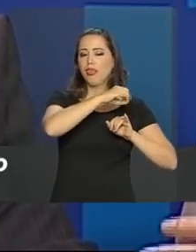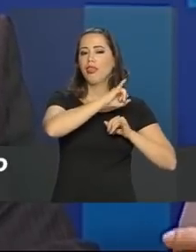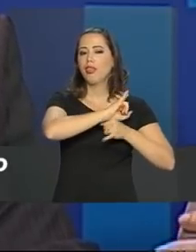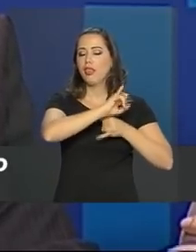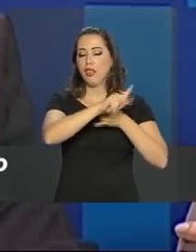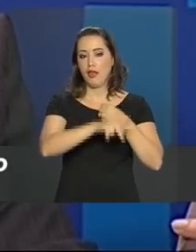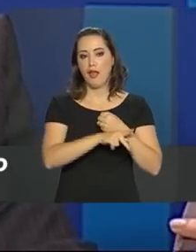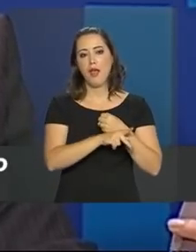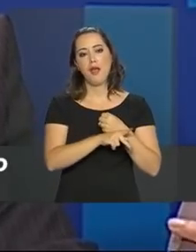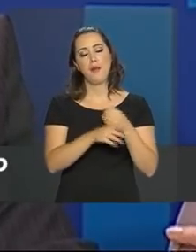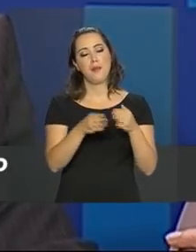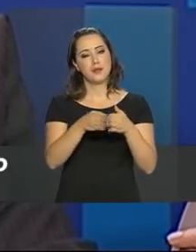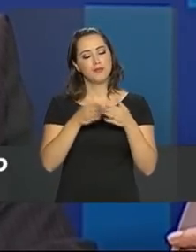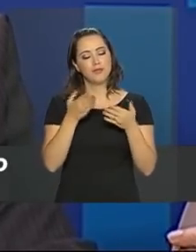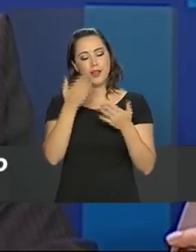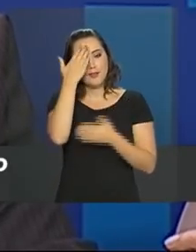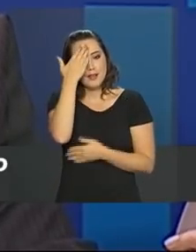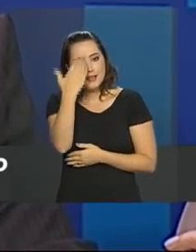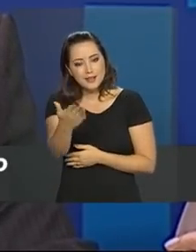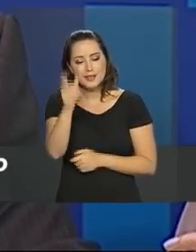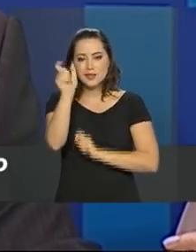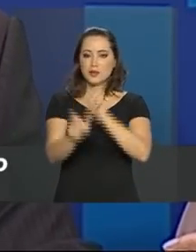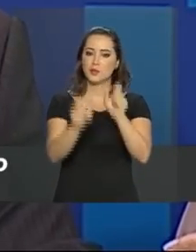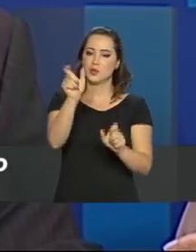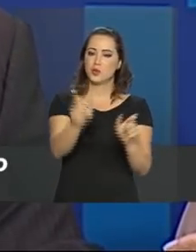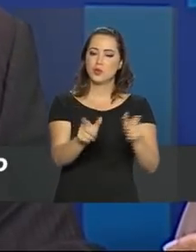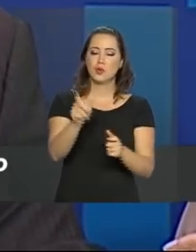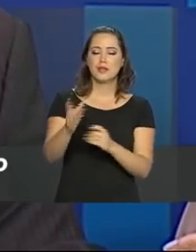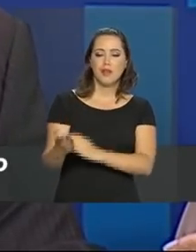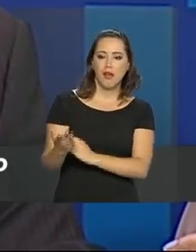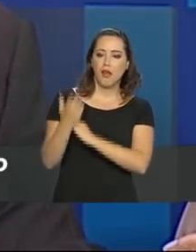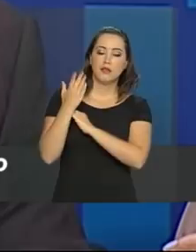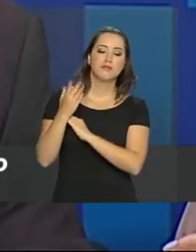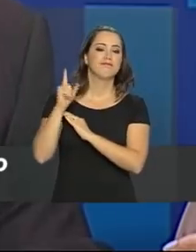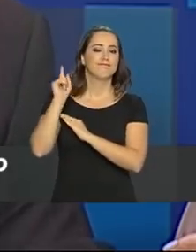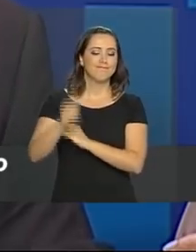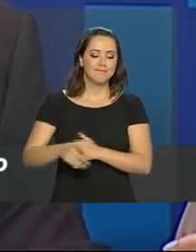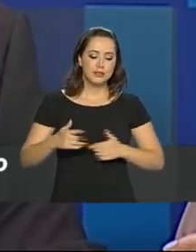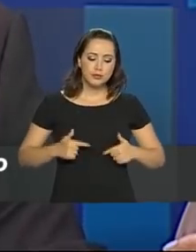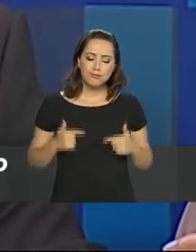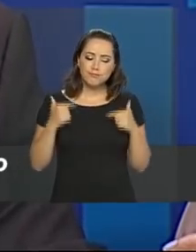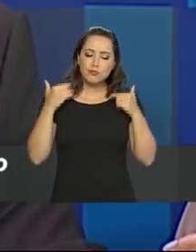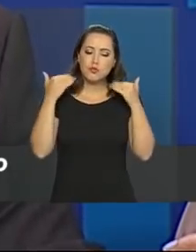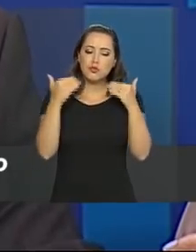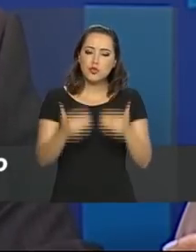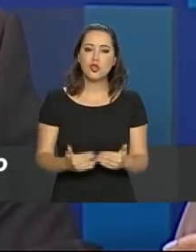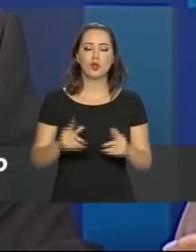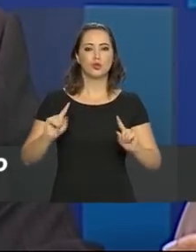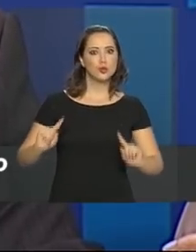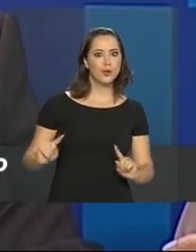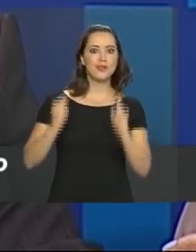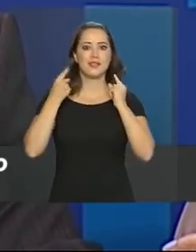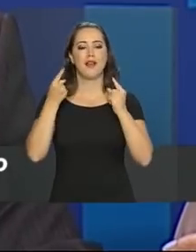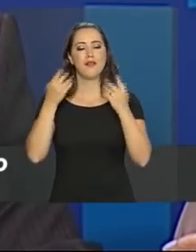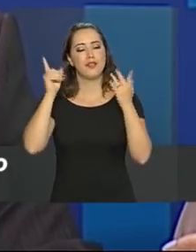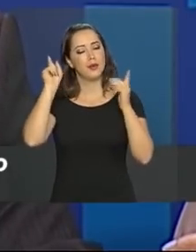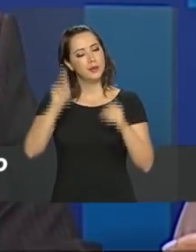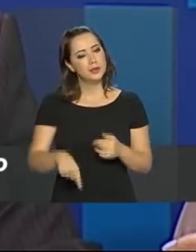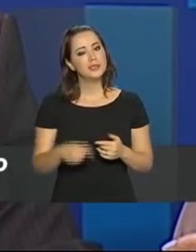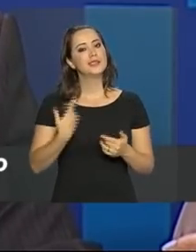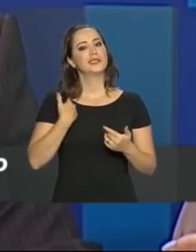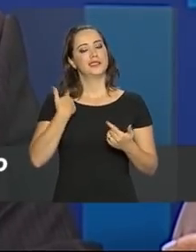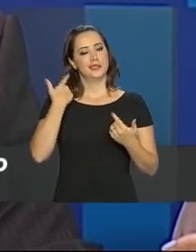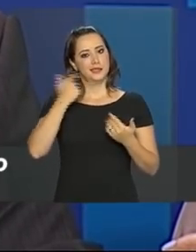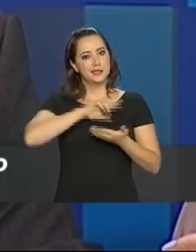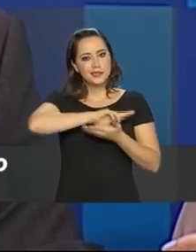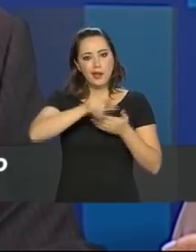da eunice todos os colaboradores que têm feito um grande têm enfrentado esse grande desafio com relação a essa logística